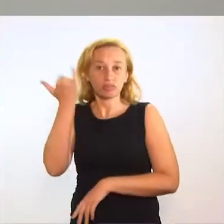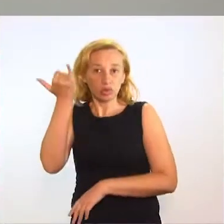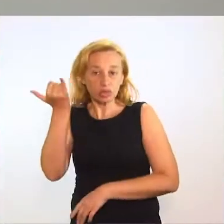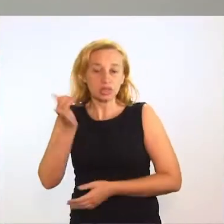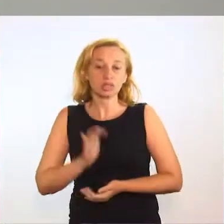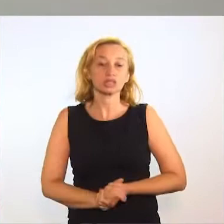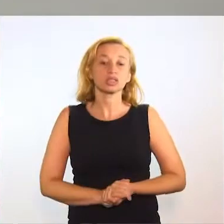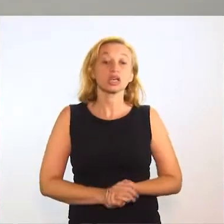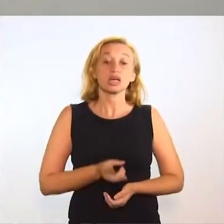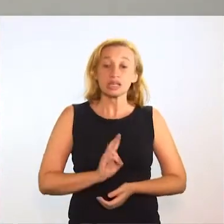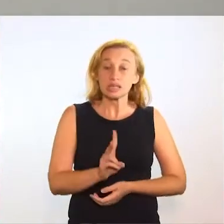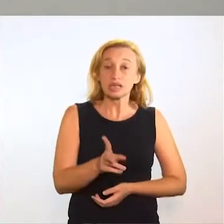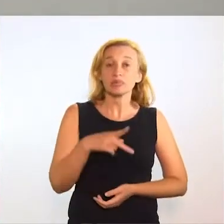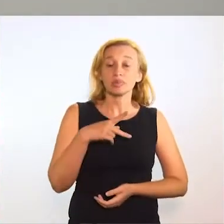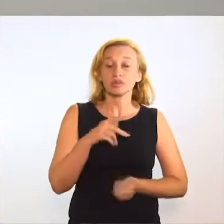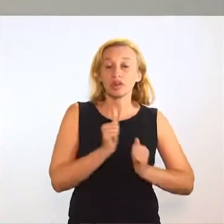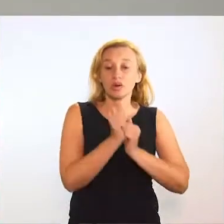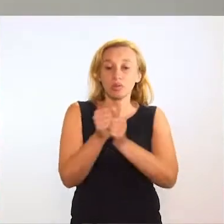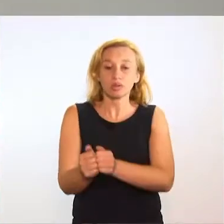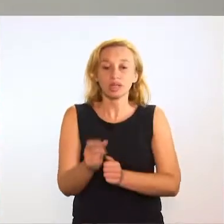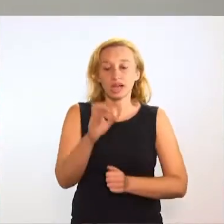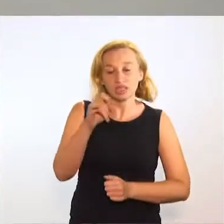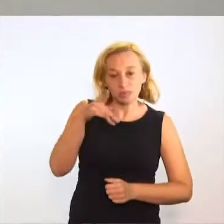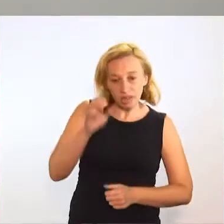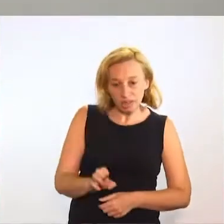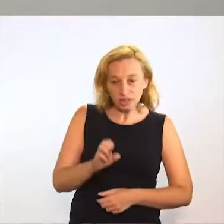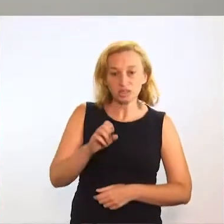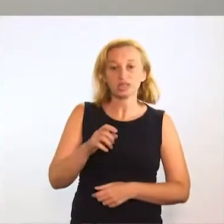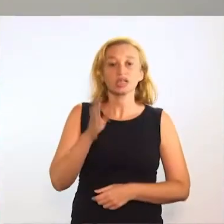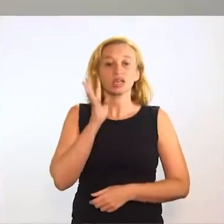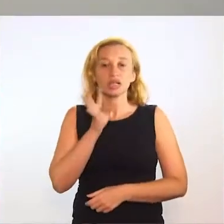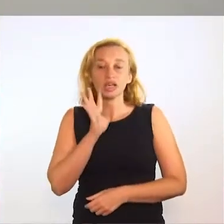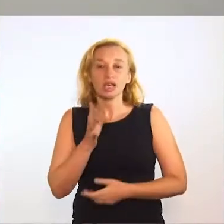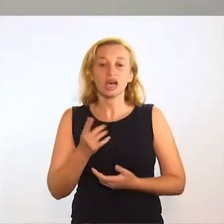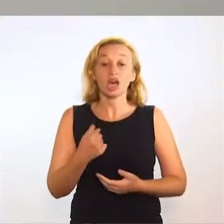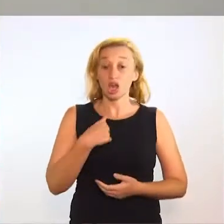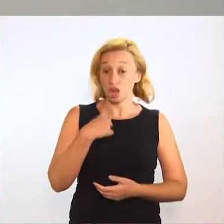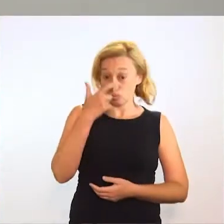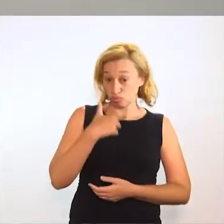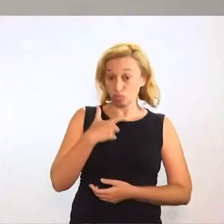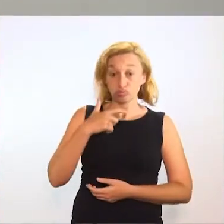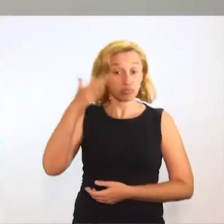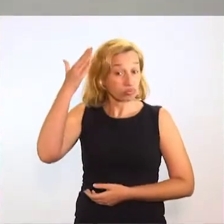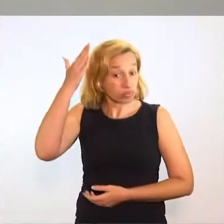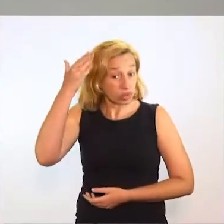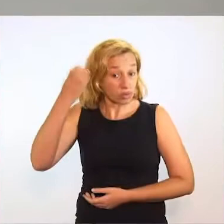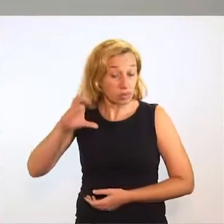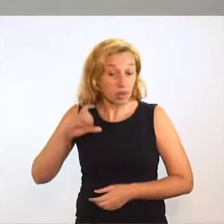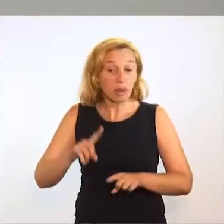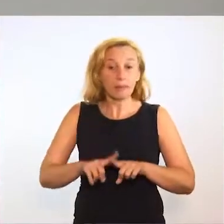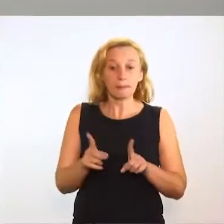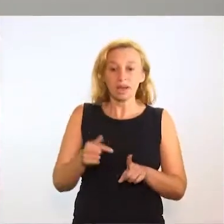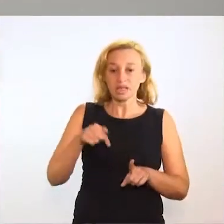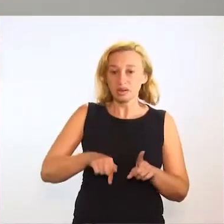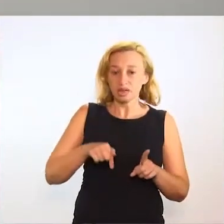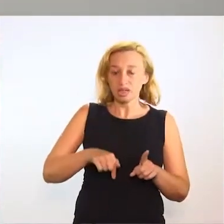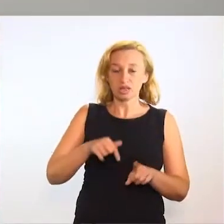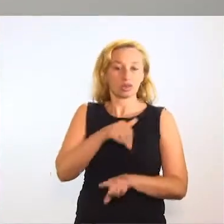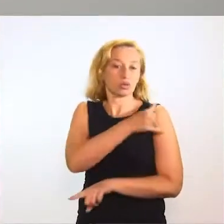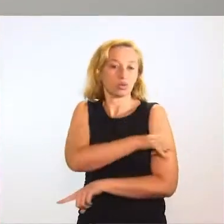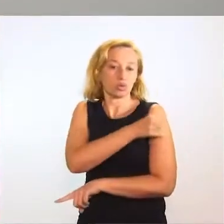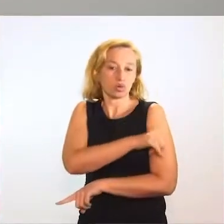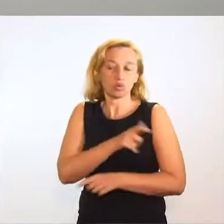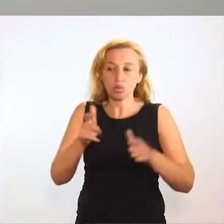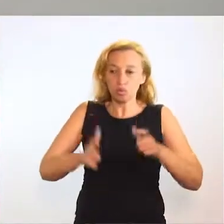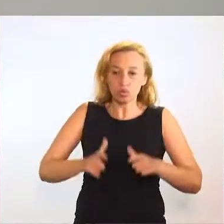questão foi muito importante. Eu sempre vivo acompanhando a Aspland, porque eu acho que tem algo muito legal, que eu sou de Curitiba, mas eu estou numa rede do Rio, uma